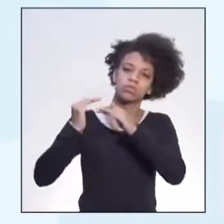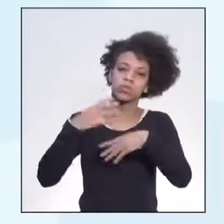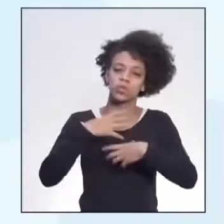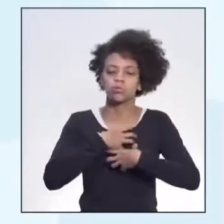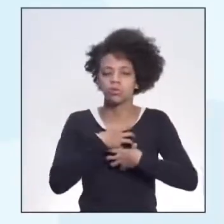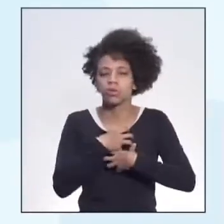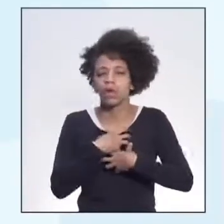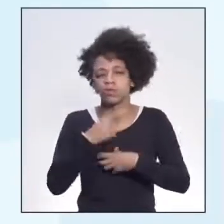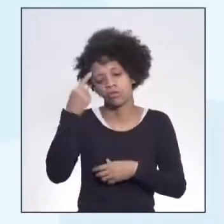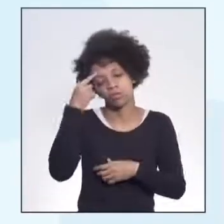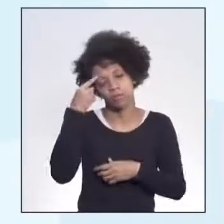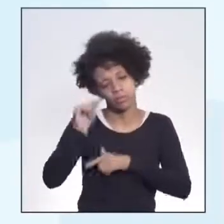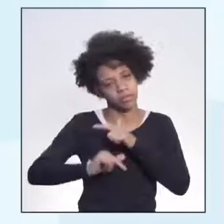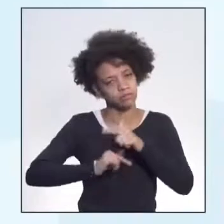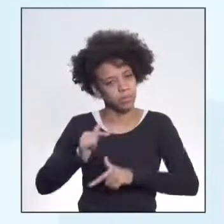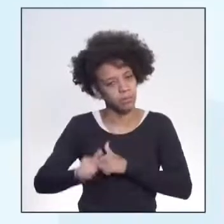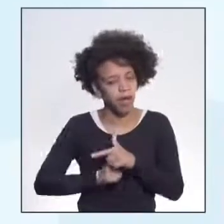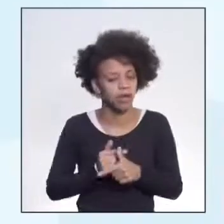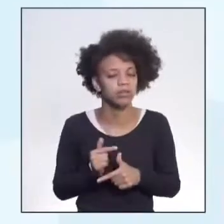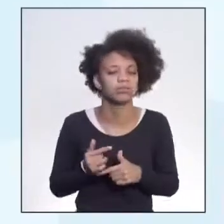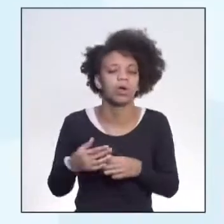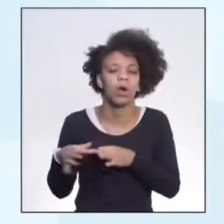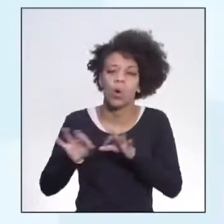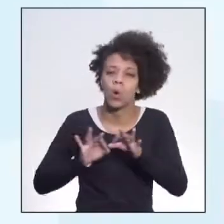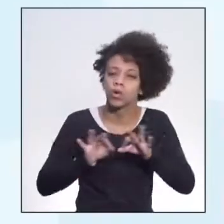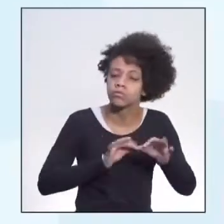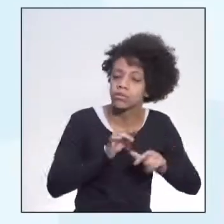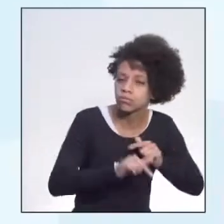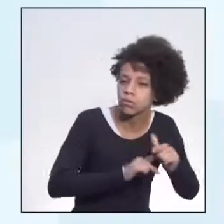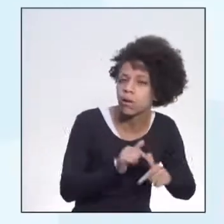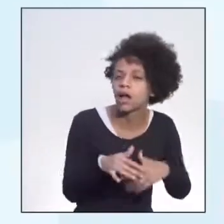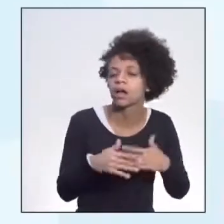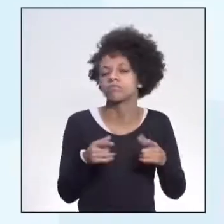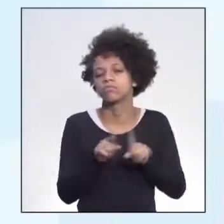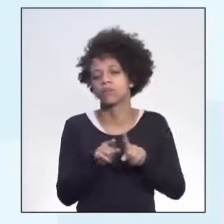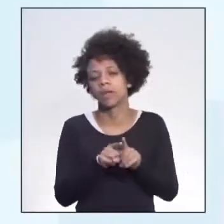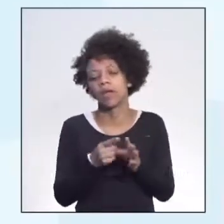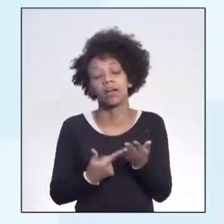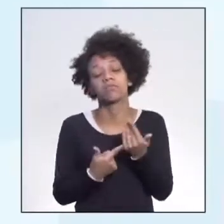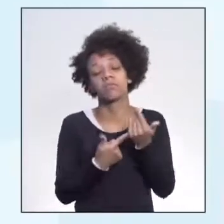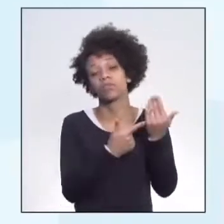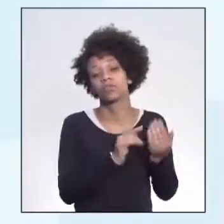forma de pensar o trabalho, de organizar o trabalho, a tecnologia